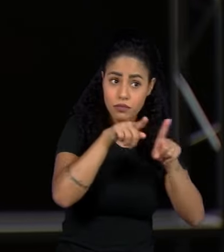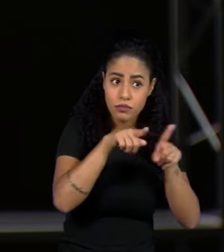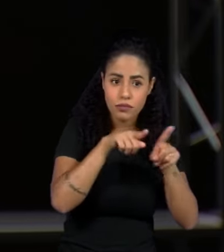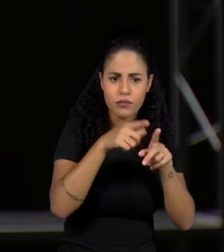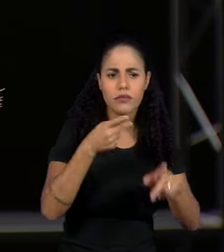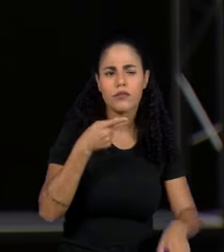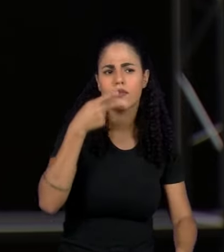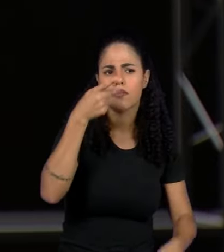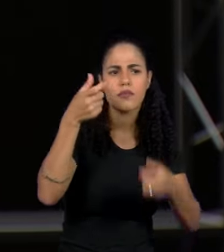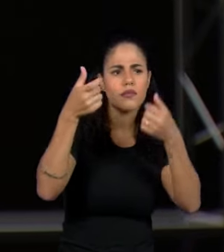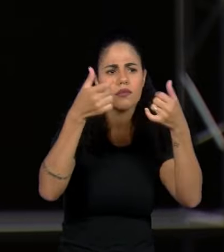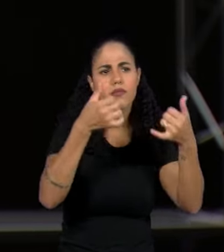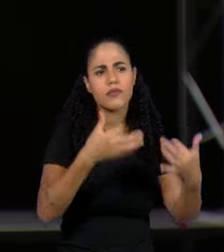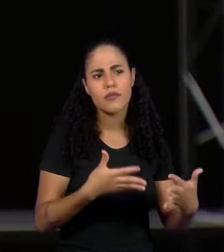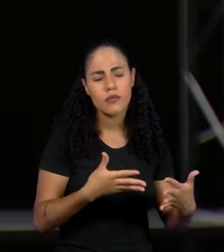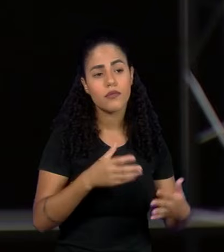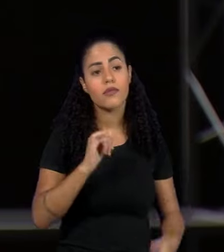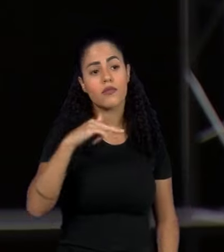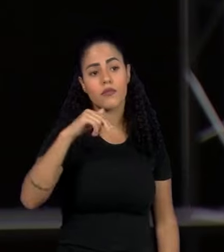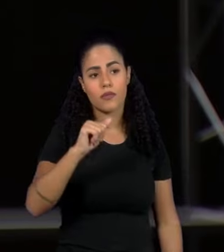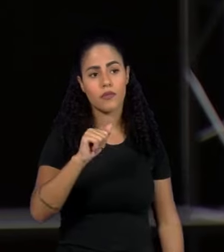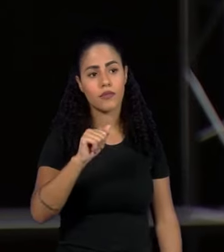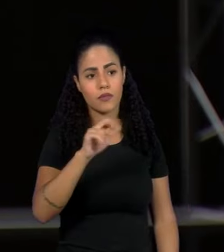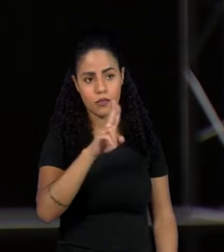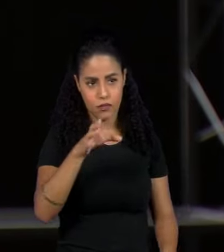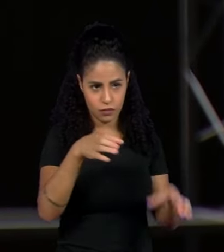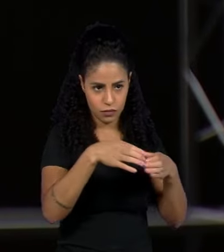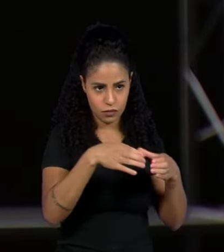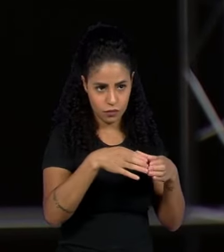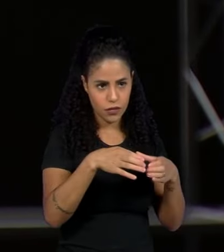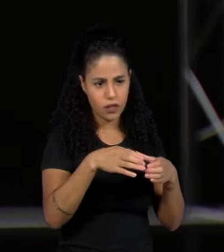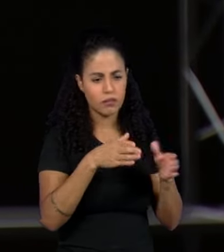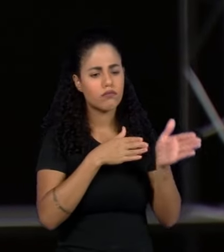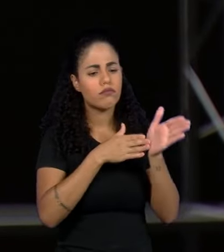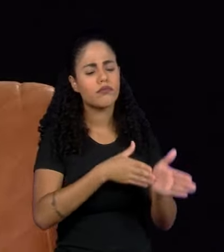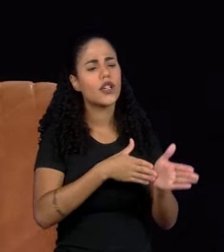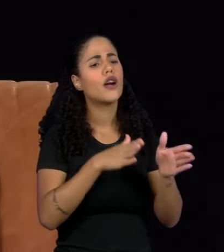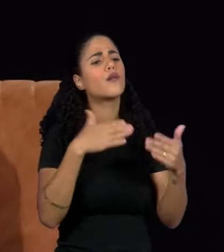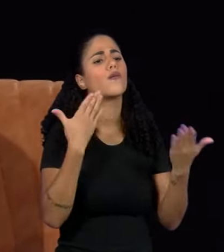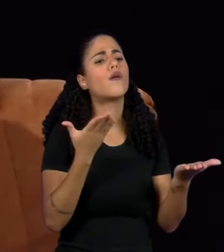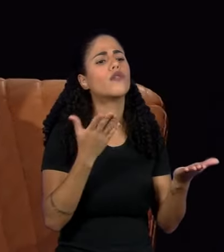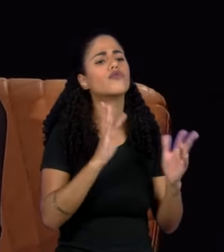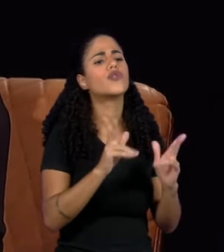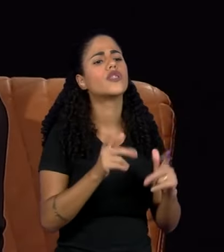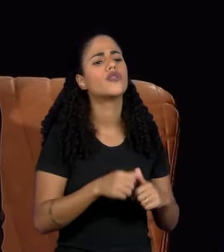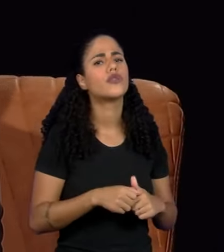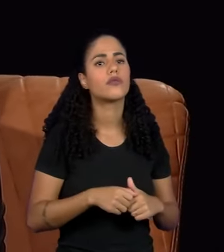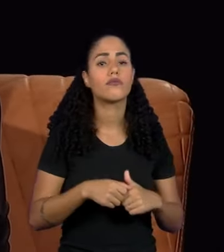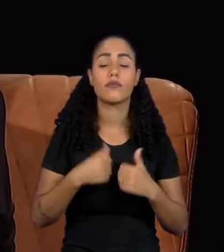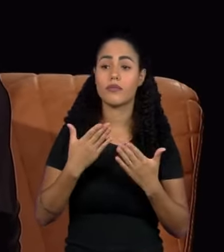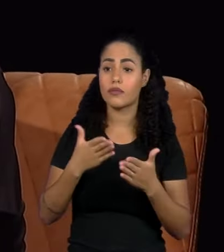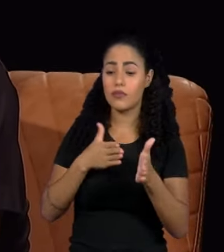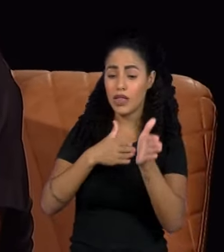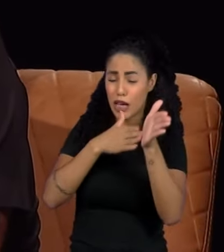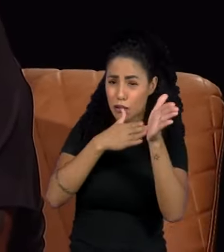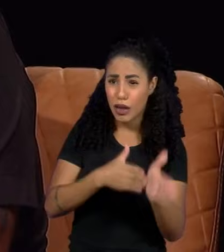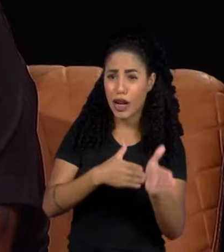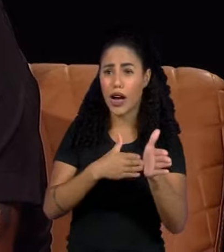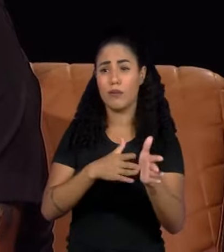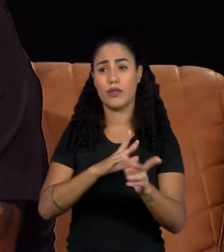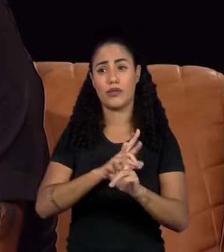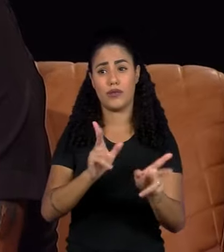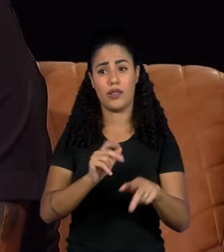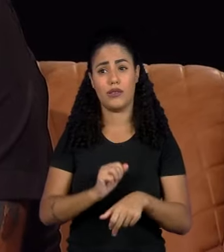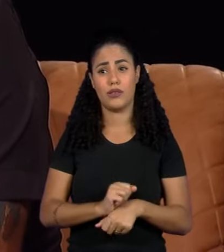falando, o IRA tomou um caminho próprio, né? Que caminho era esse? É o caminho mod que eu te falei. Eu acho que o IRA mergulhou,